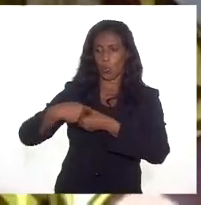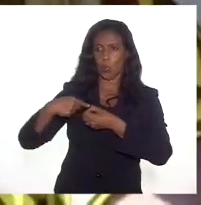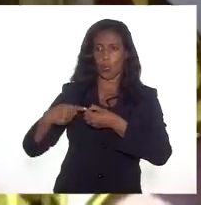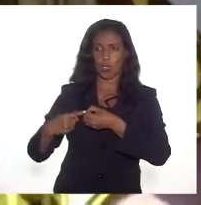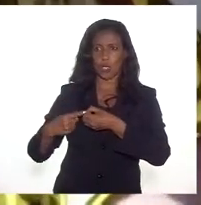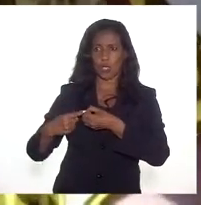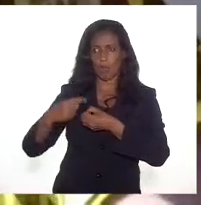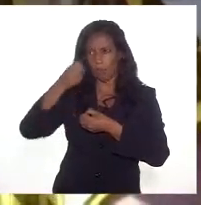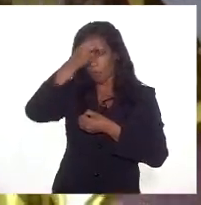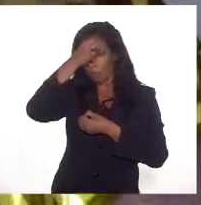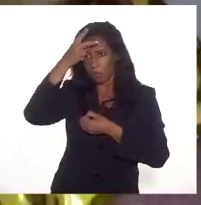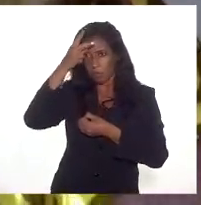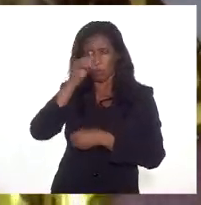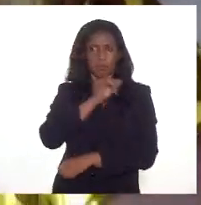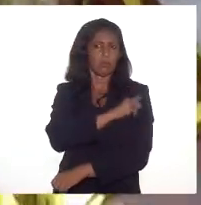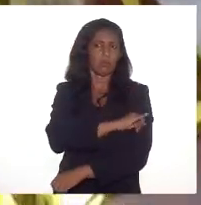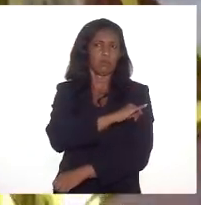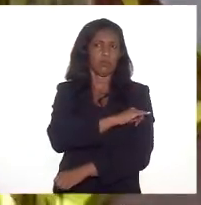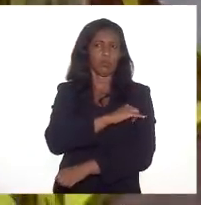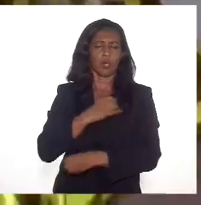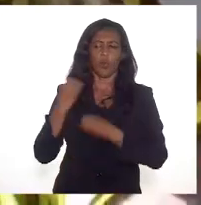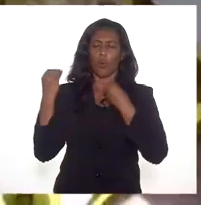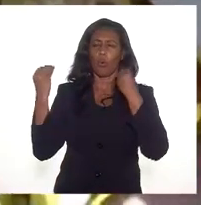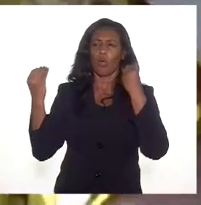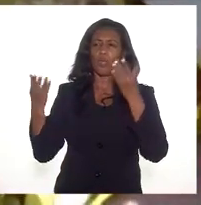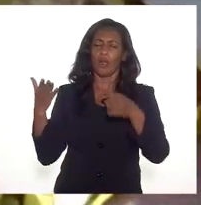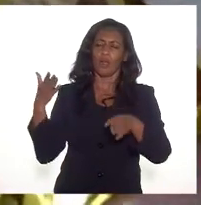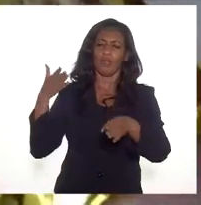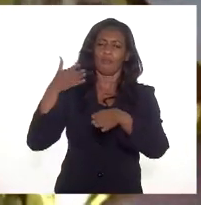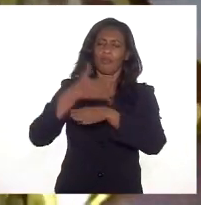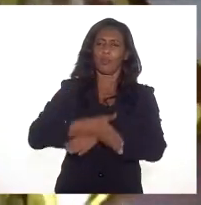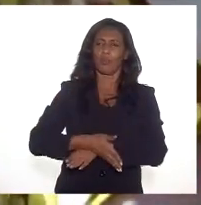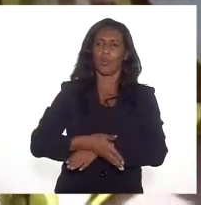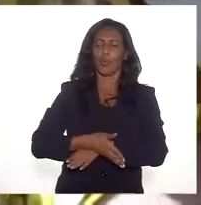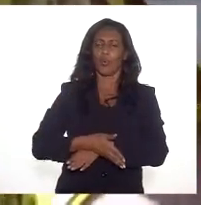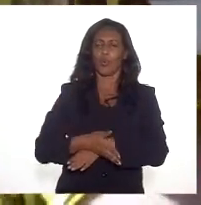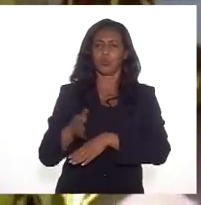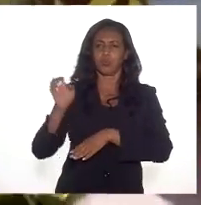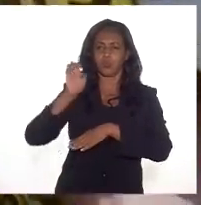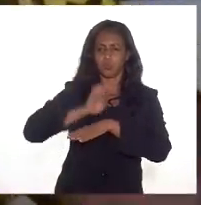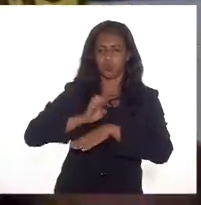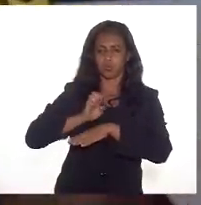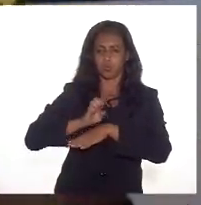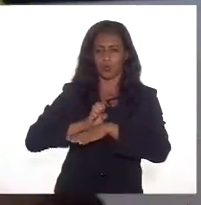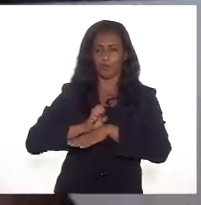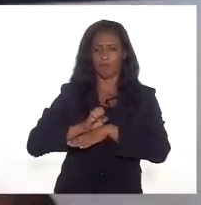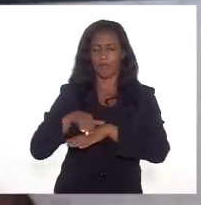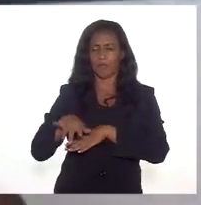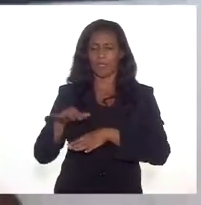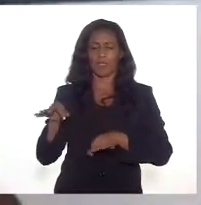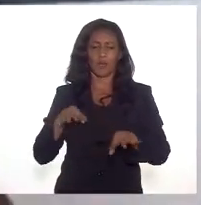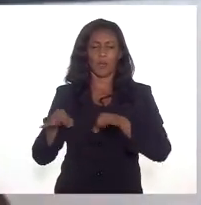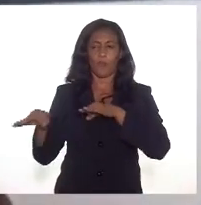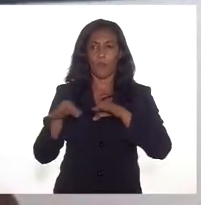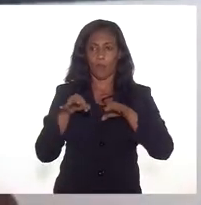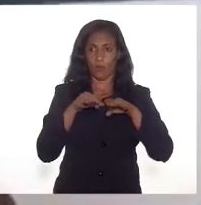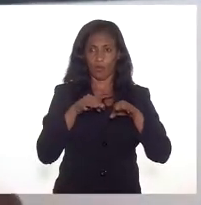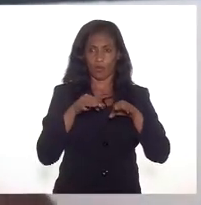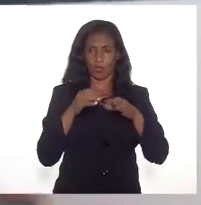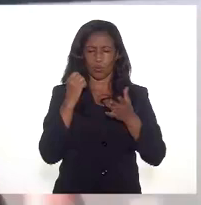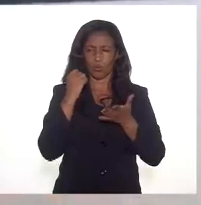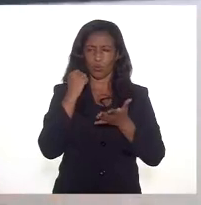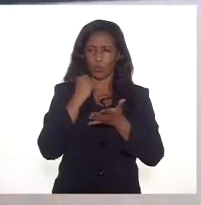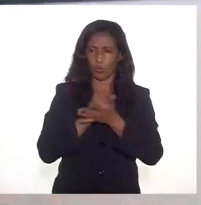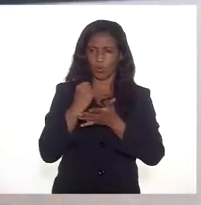se mostrou também tendo acesso privilegiado aos processos. É, seu plano, né, de contratação para